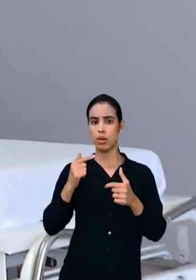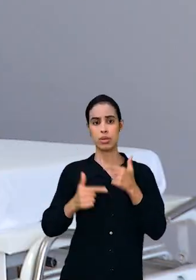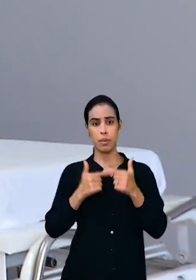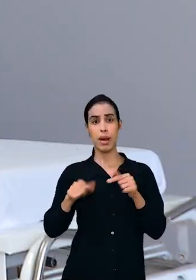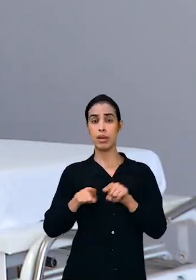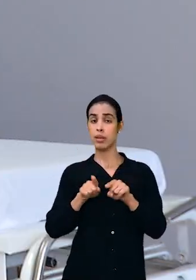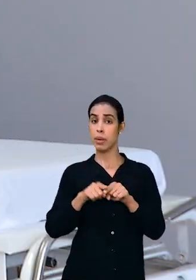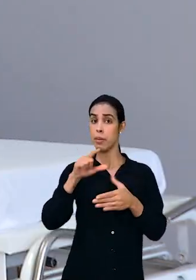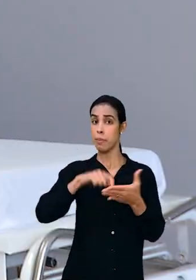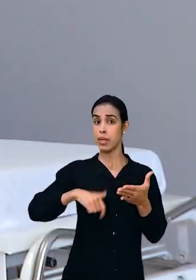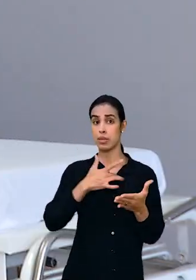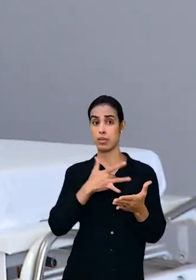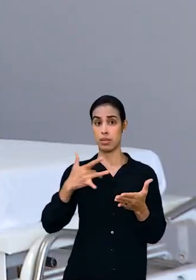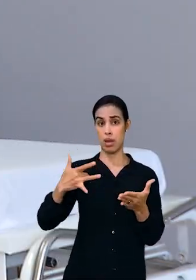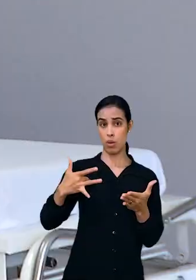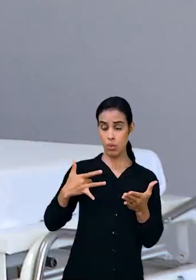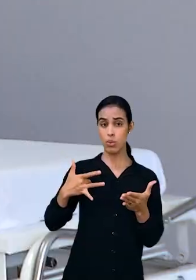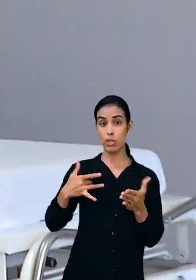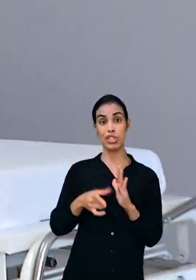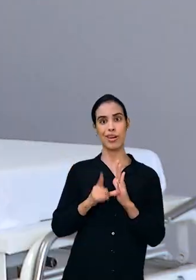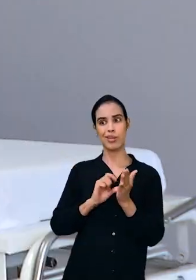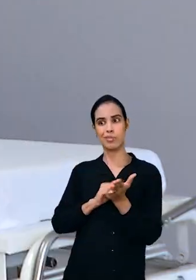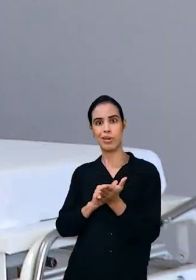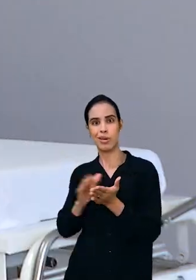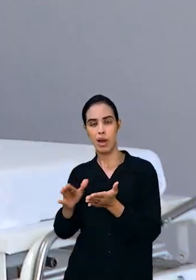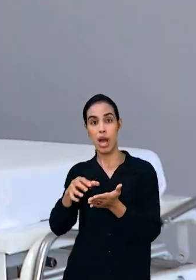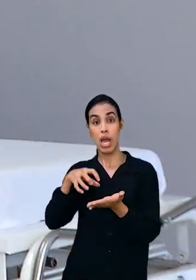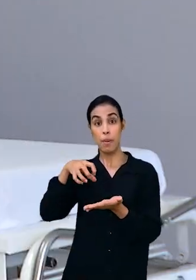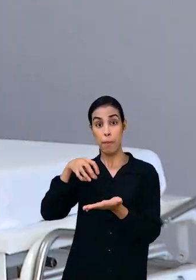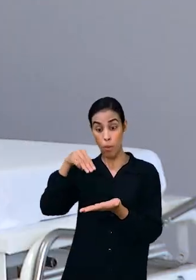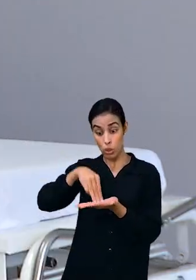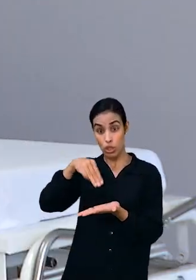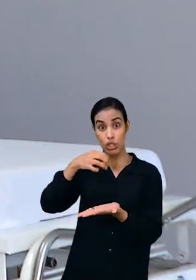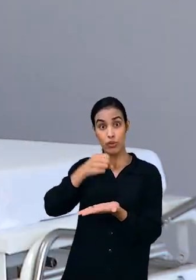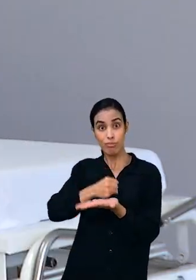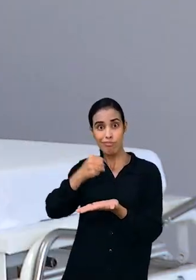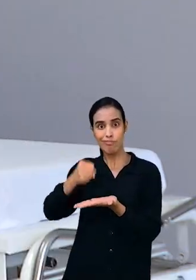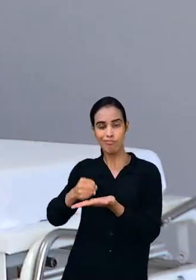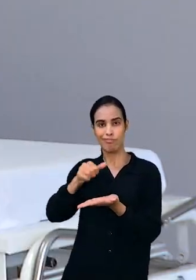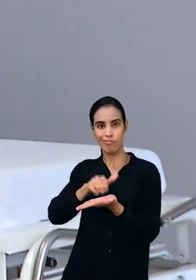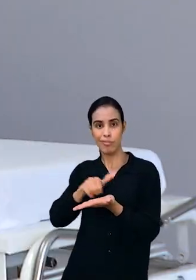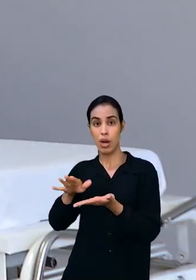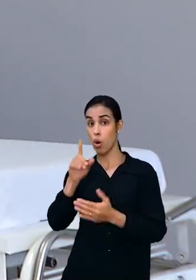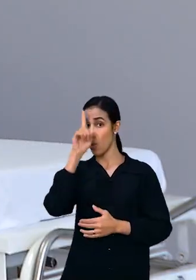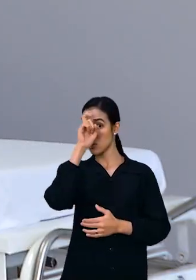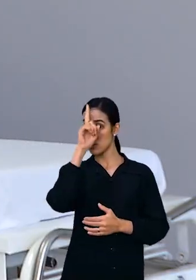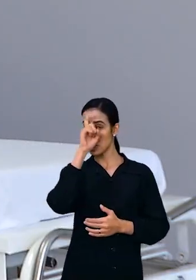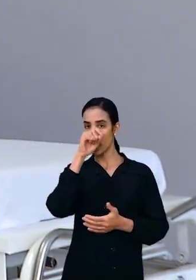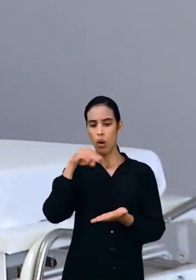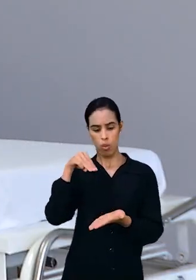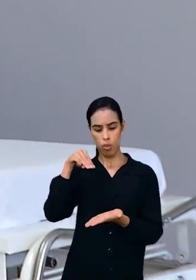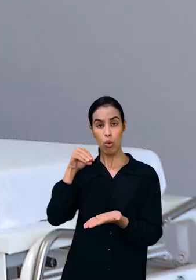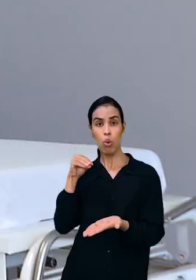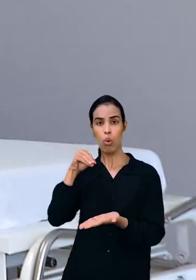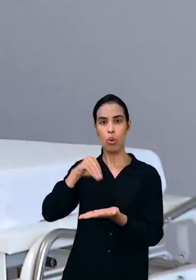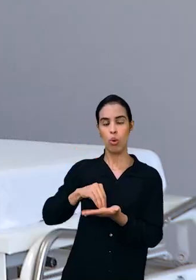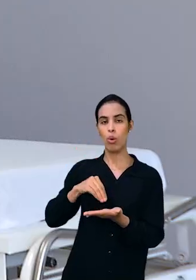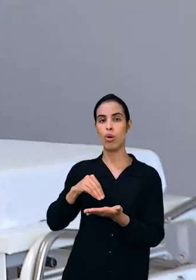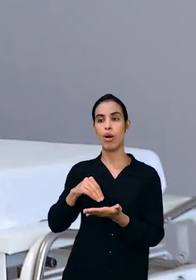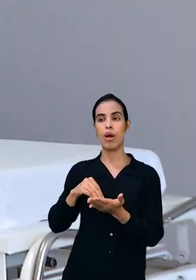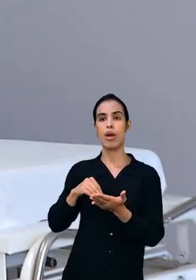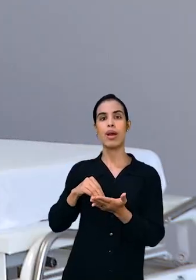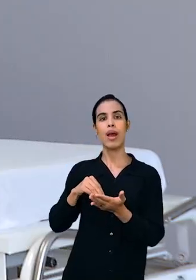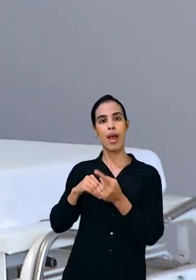o restabelecimento do plano de saúde após ter sido dispensada por justa causa. O motivo, segundo o hospital, foi